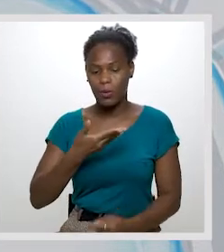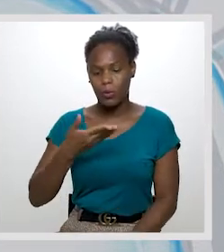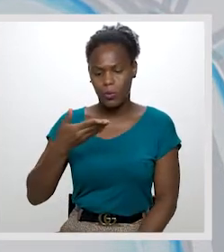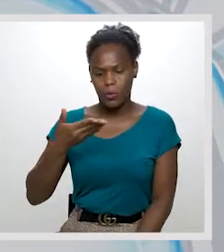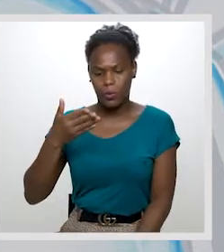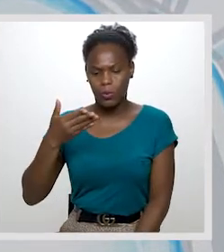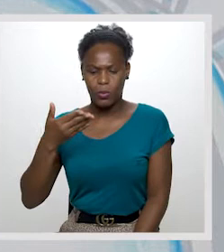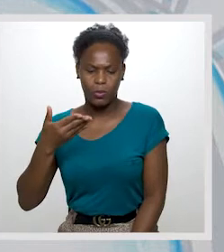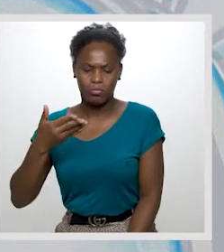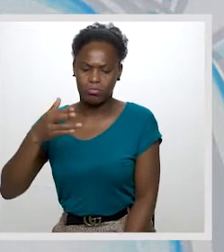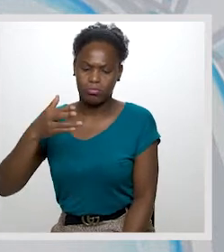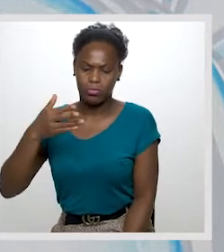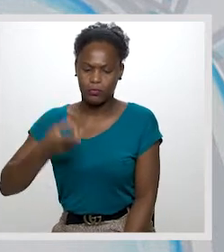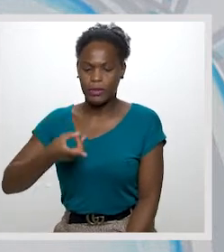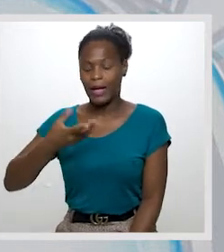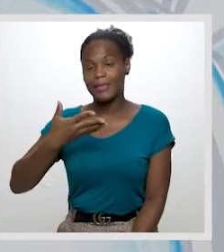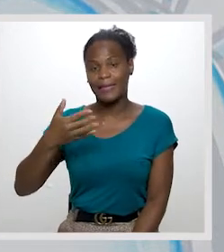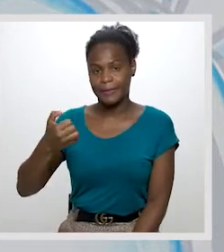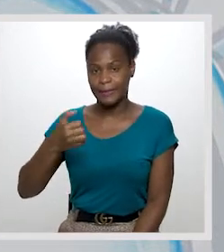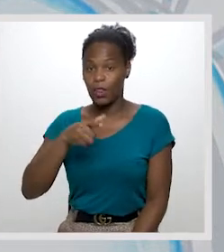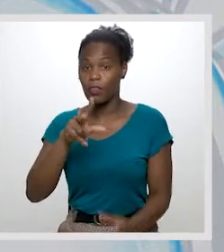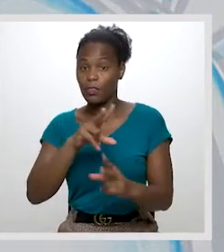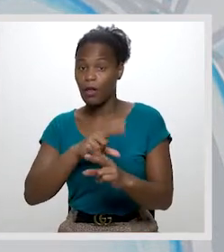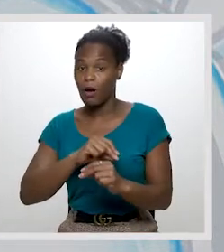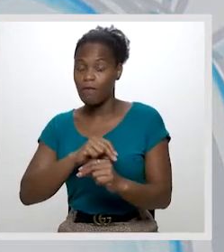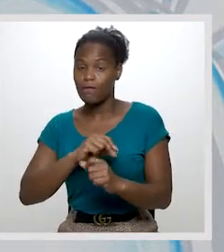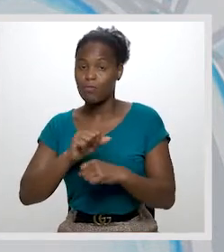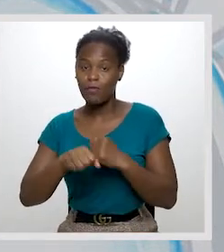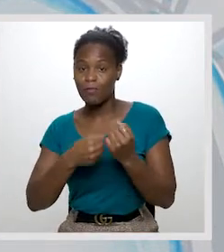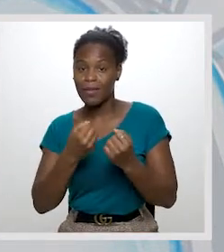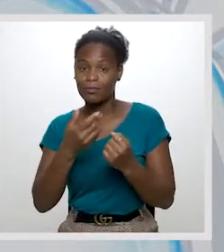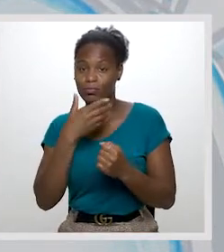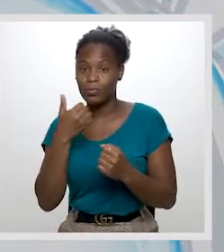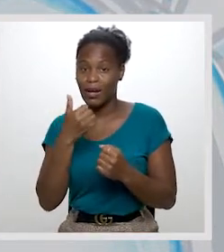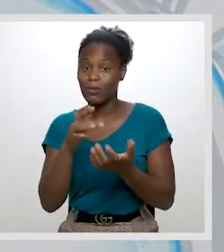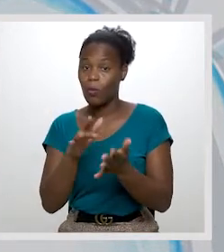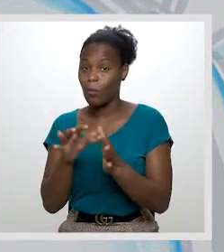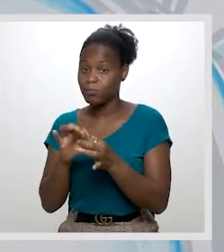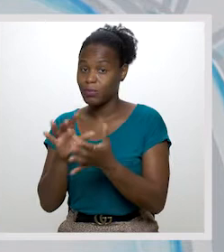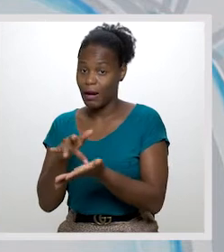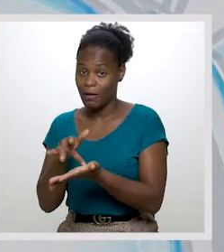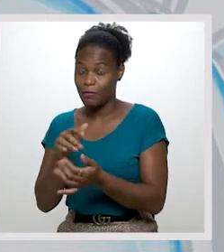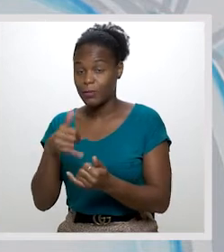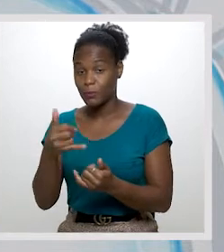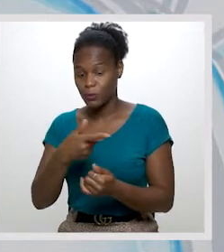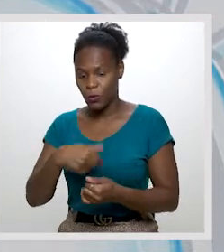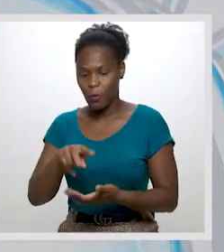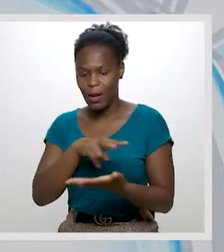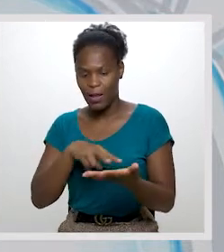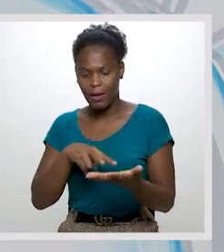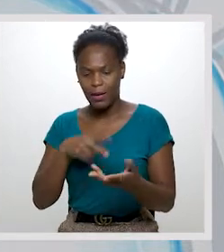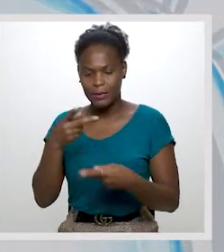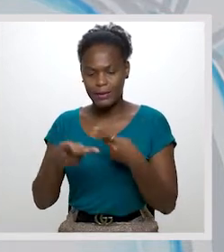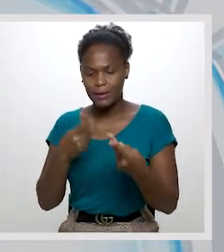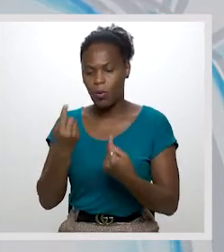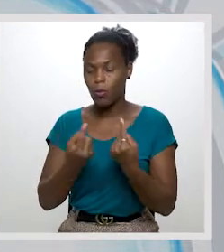Falámos de algumas características desse novo movimento ou estética literária e depois nós lemos e